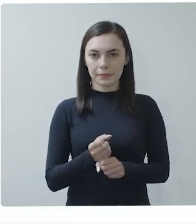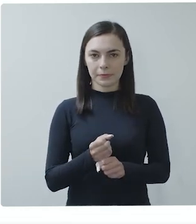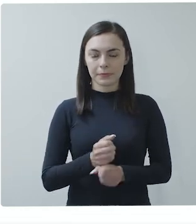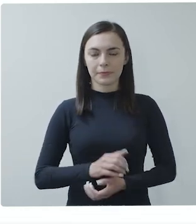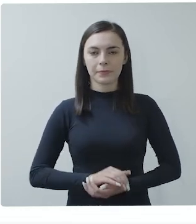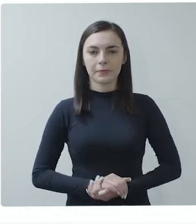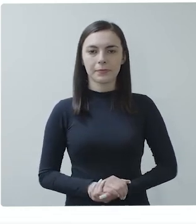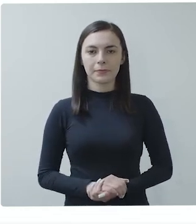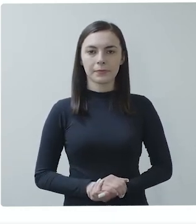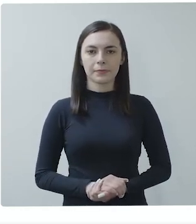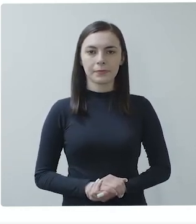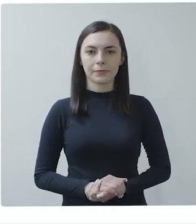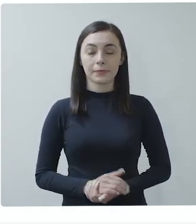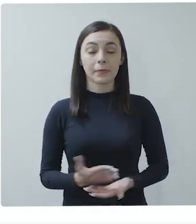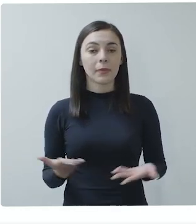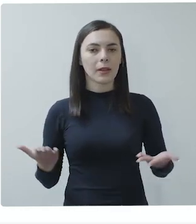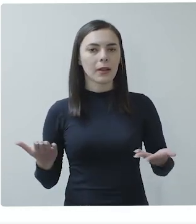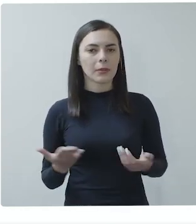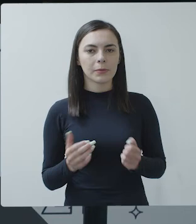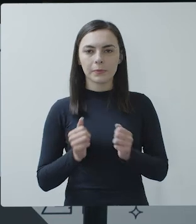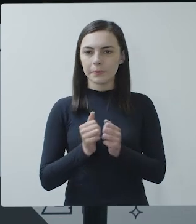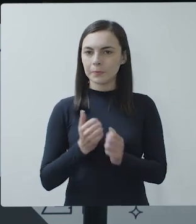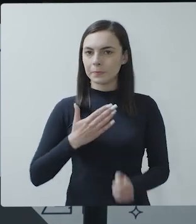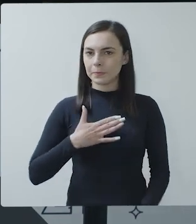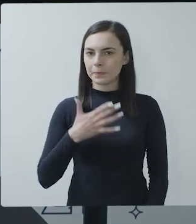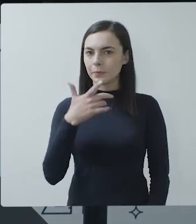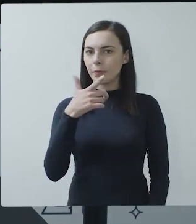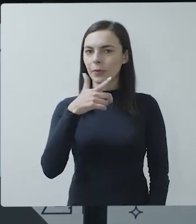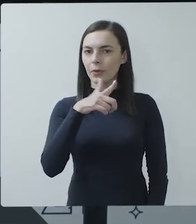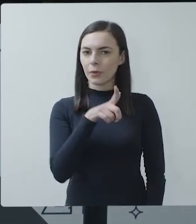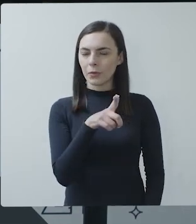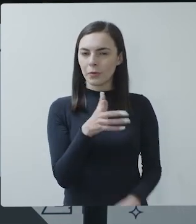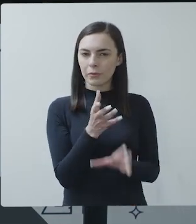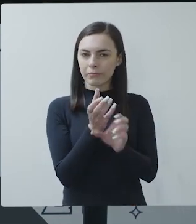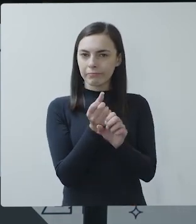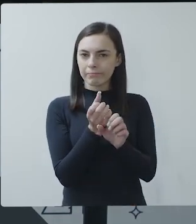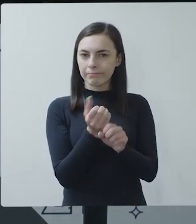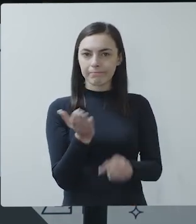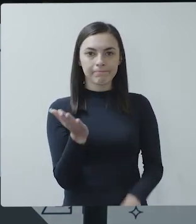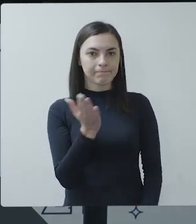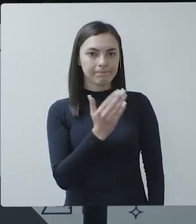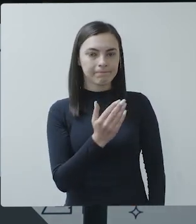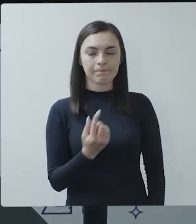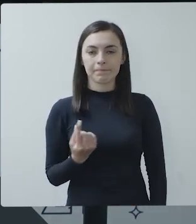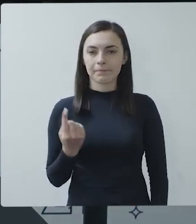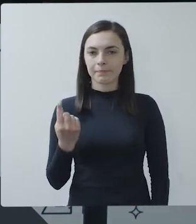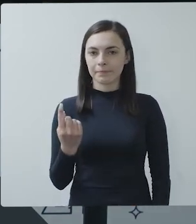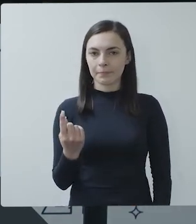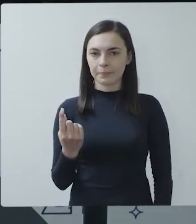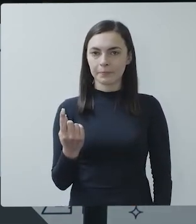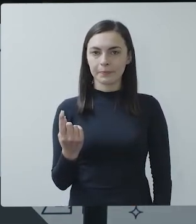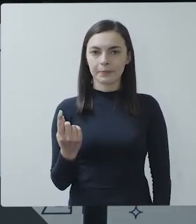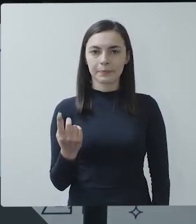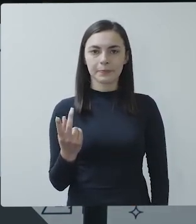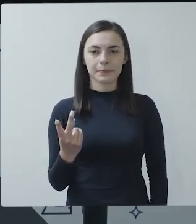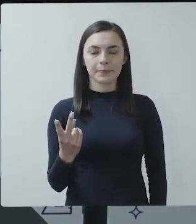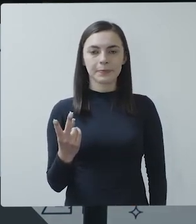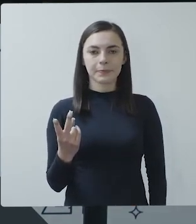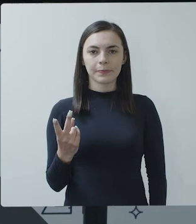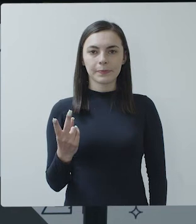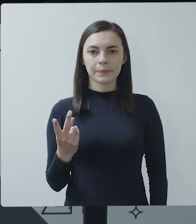letras. Aqui com a professora de novo. Vamos contar aqui? Uma,